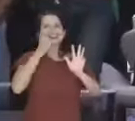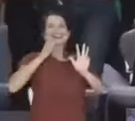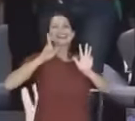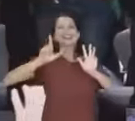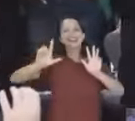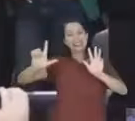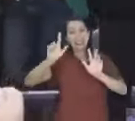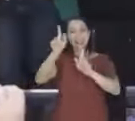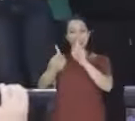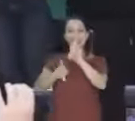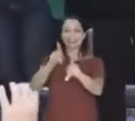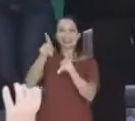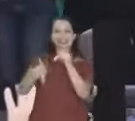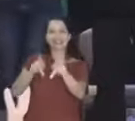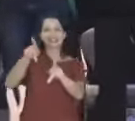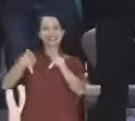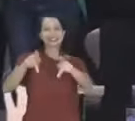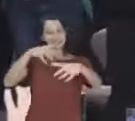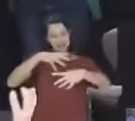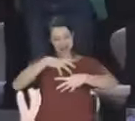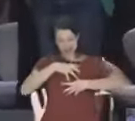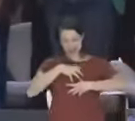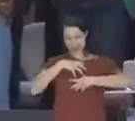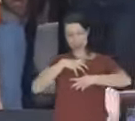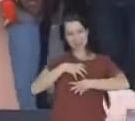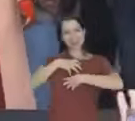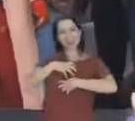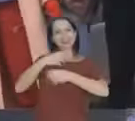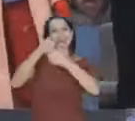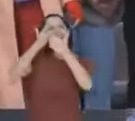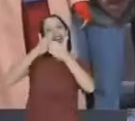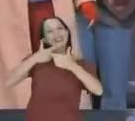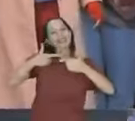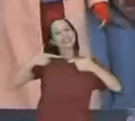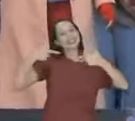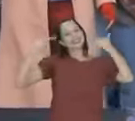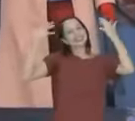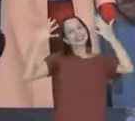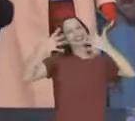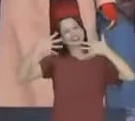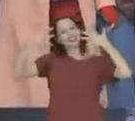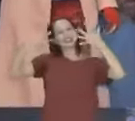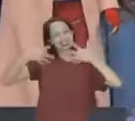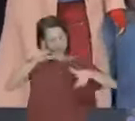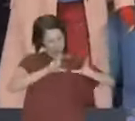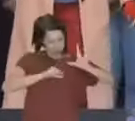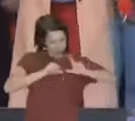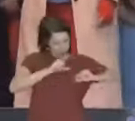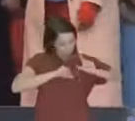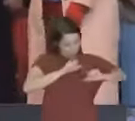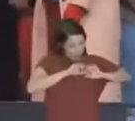oportunidade para sorrir e brilhar nossa estrela.